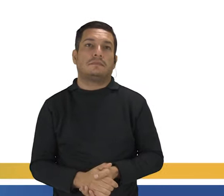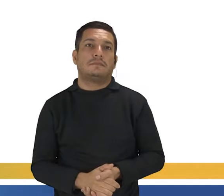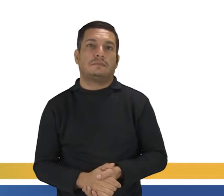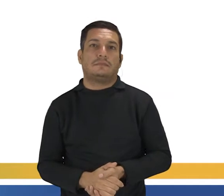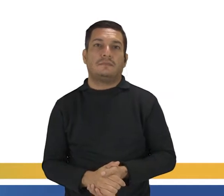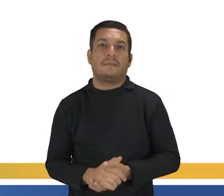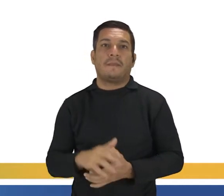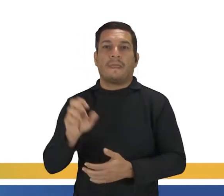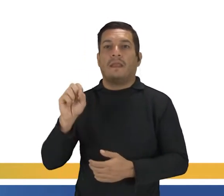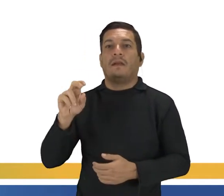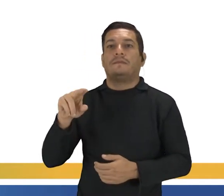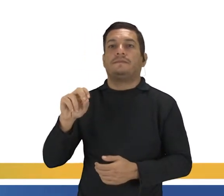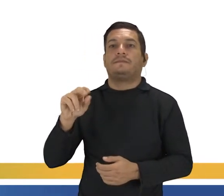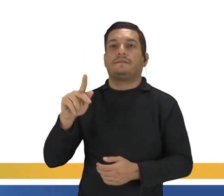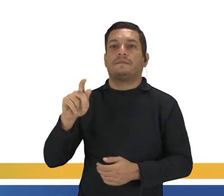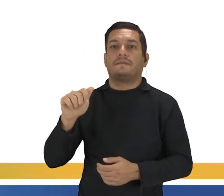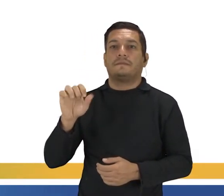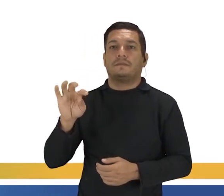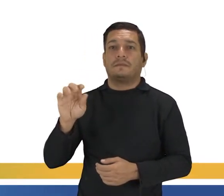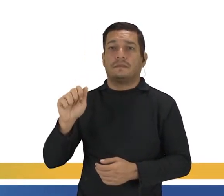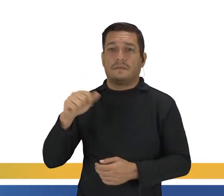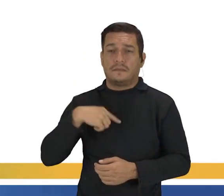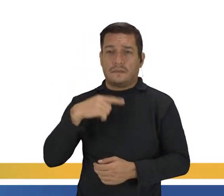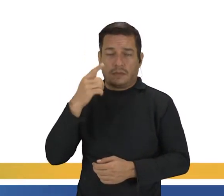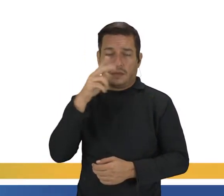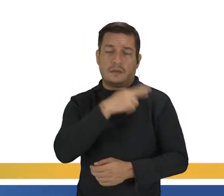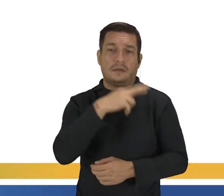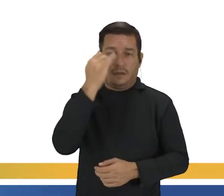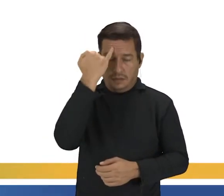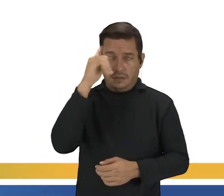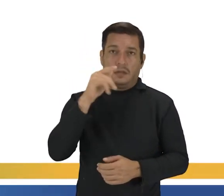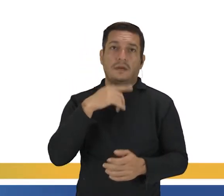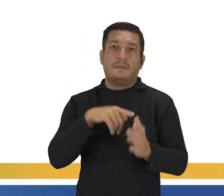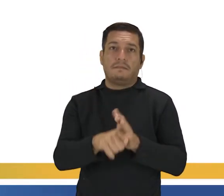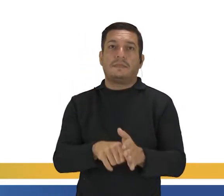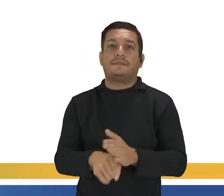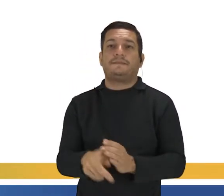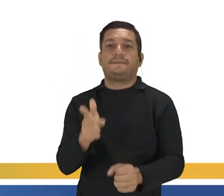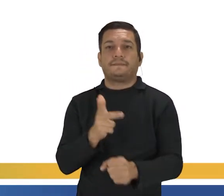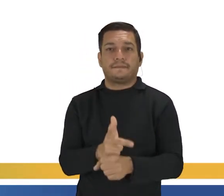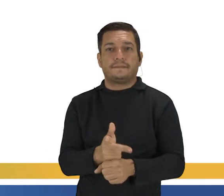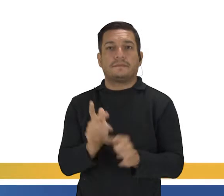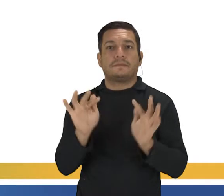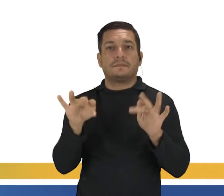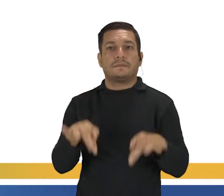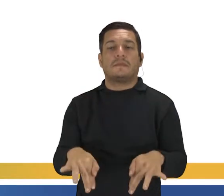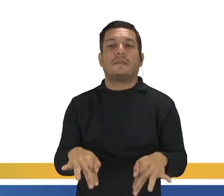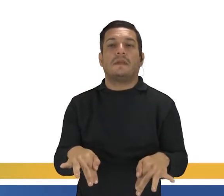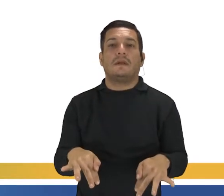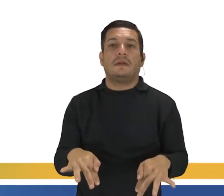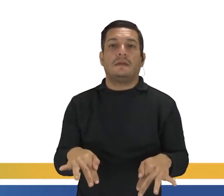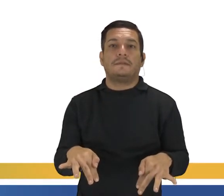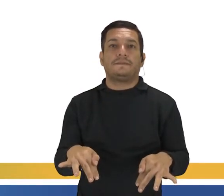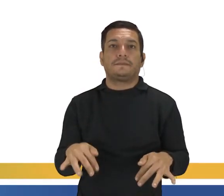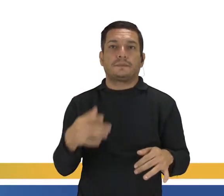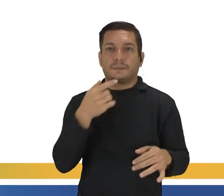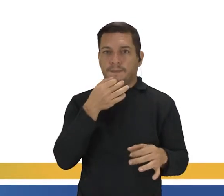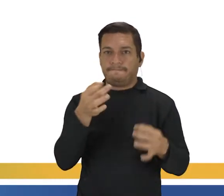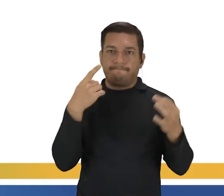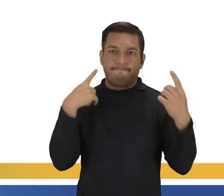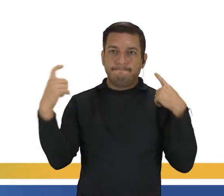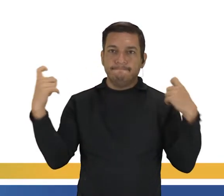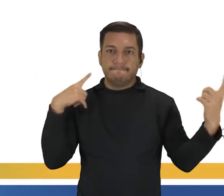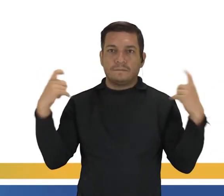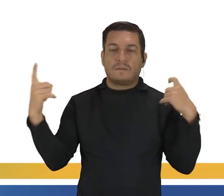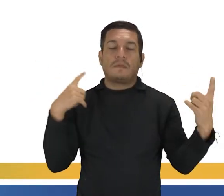O sonoplasta é o responsável pela criação, pesquisa, gravação, finalização, sonorização e operação